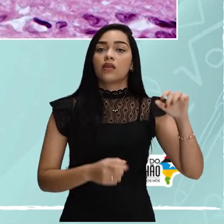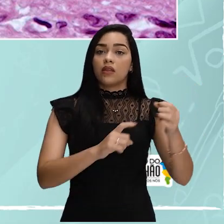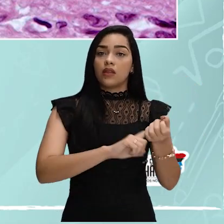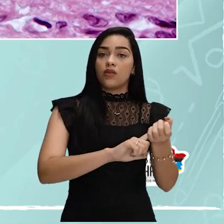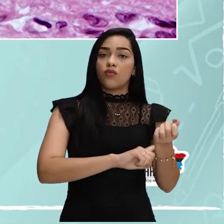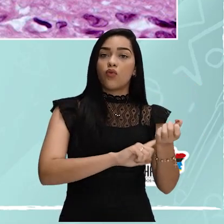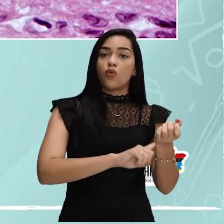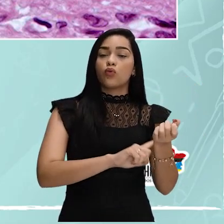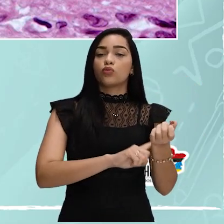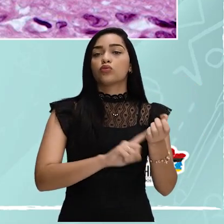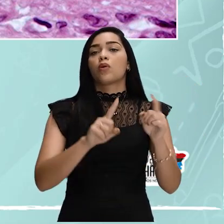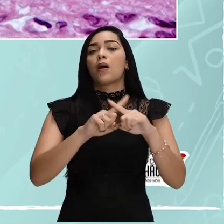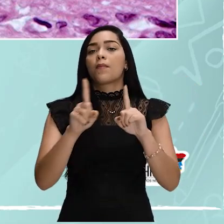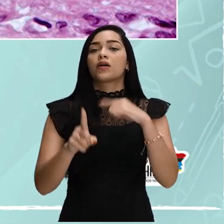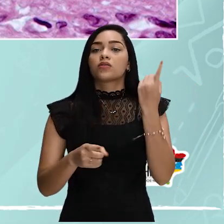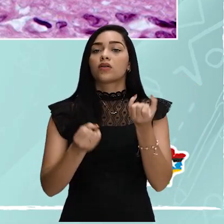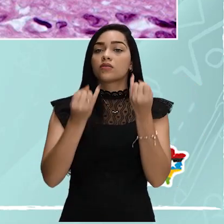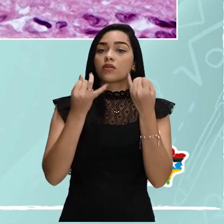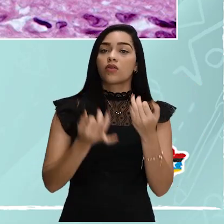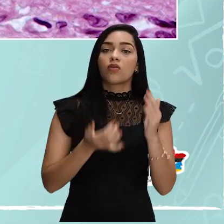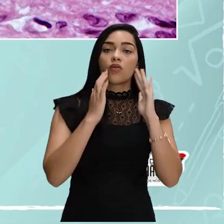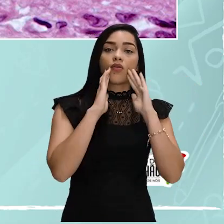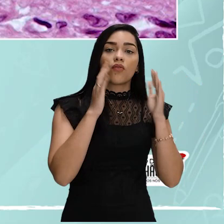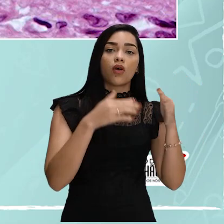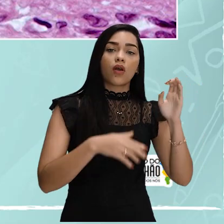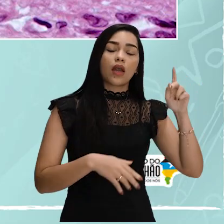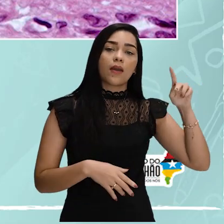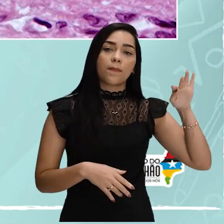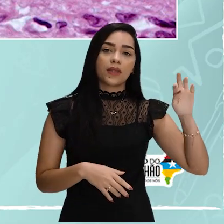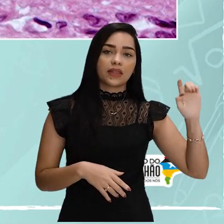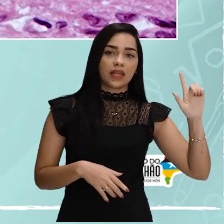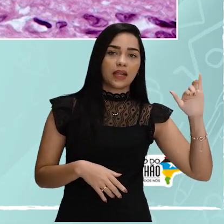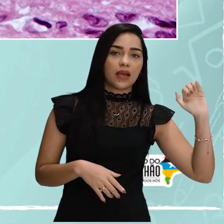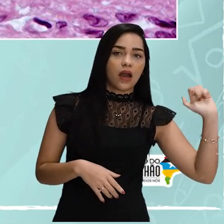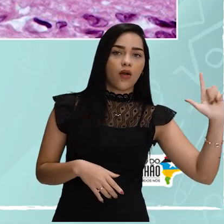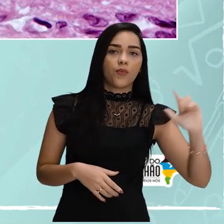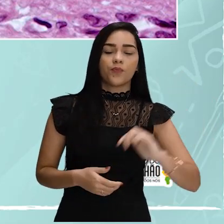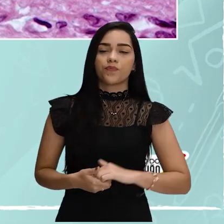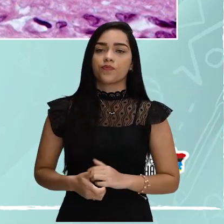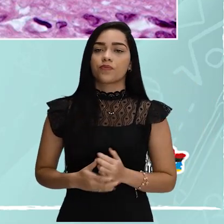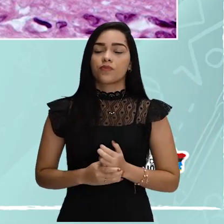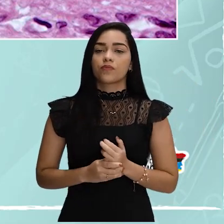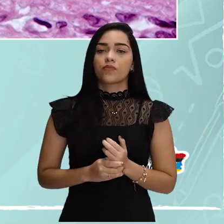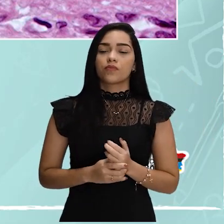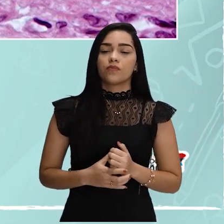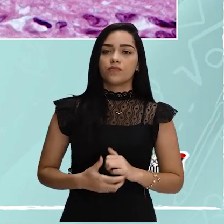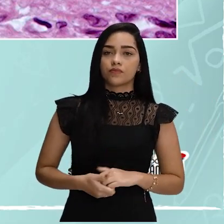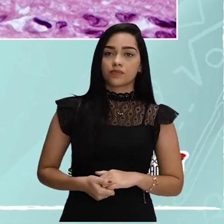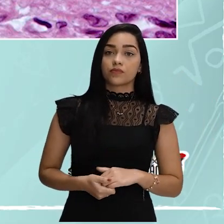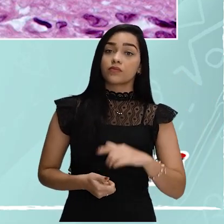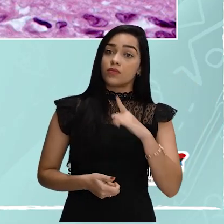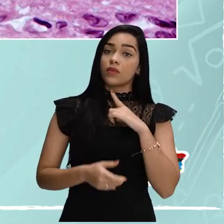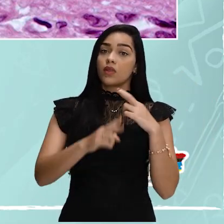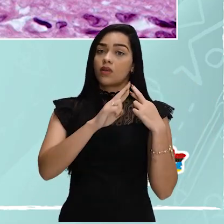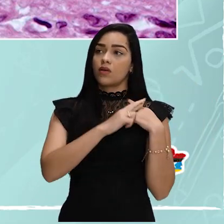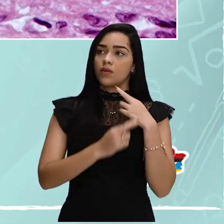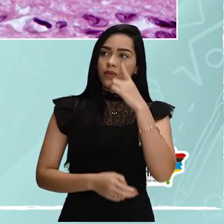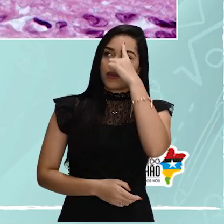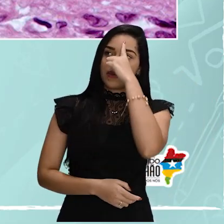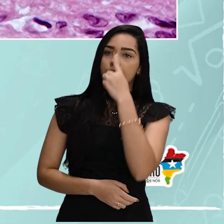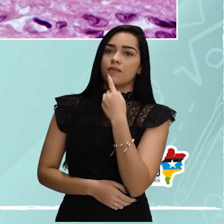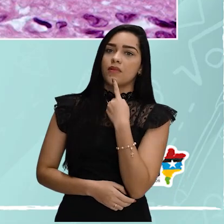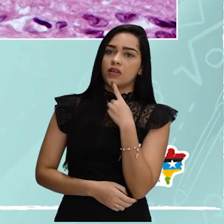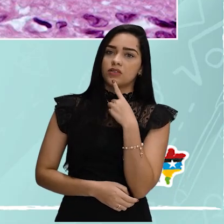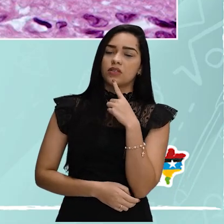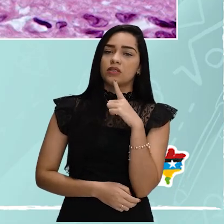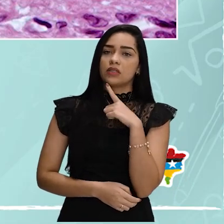nervoso, mas nós estamos falando aqui do tecido epitelial. Essas são as funções dele. Eu coloquei uma imagem aqui,